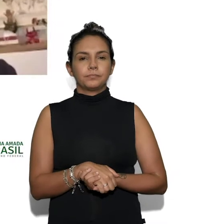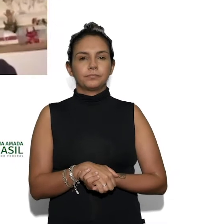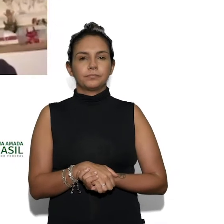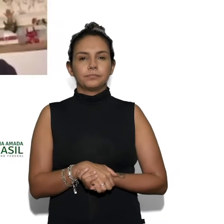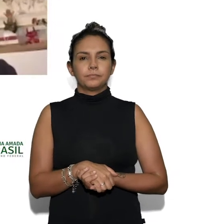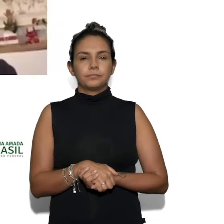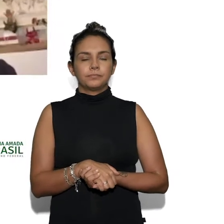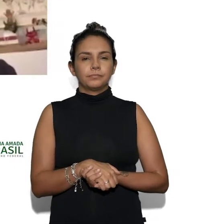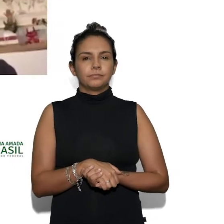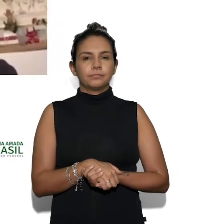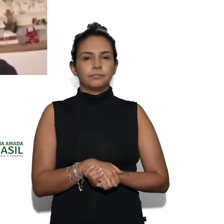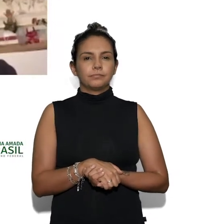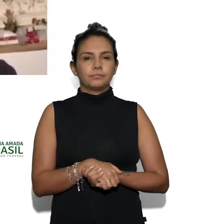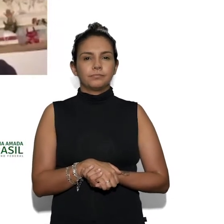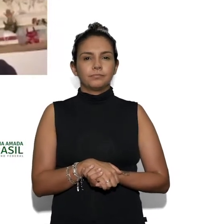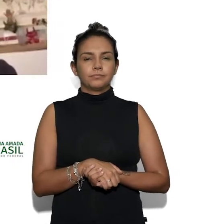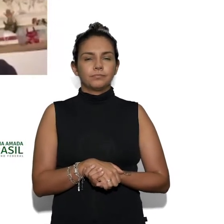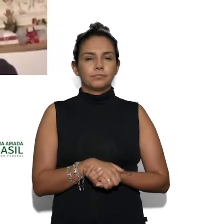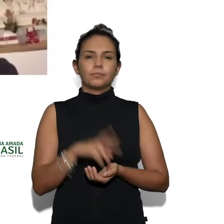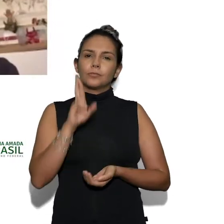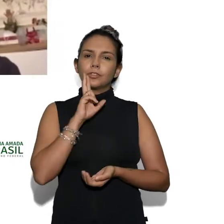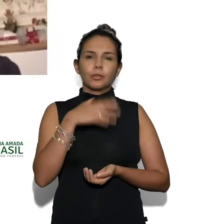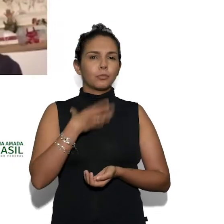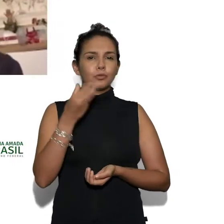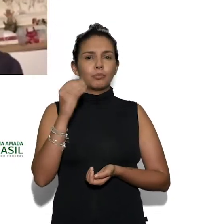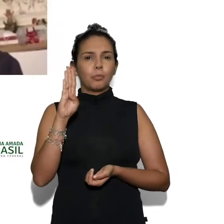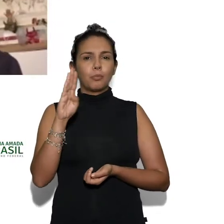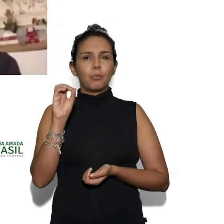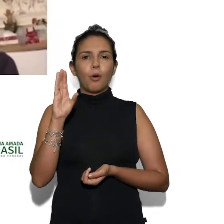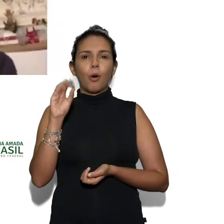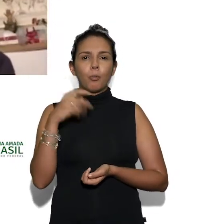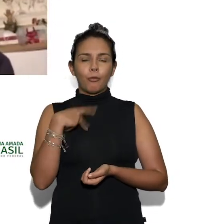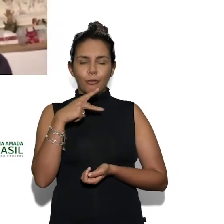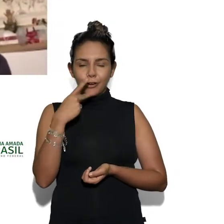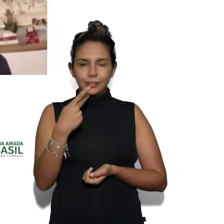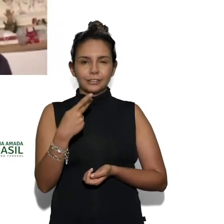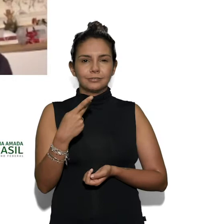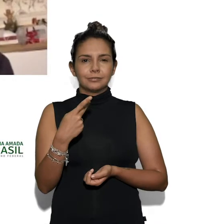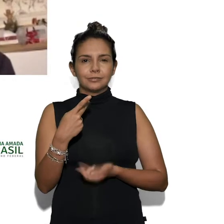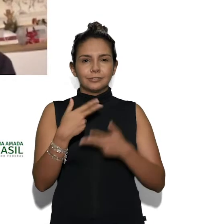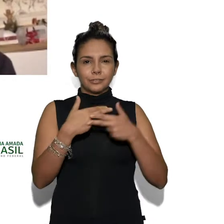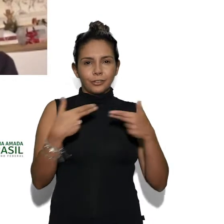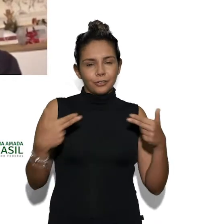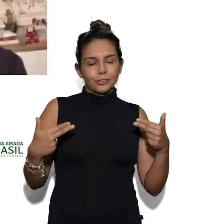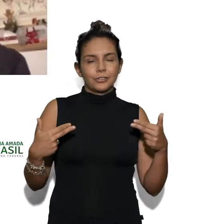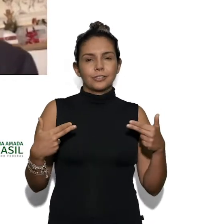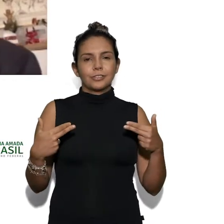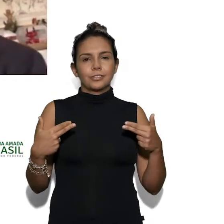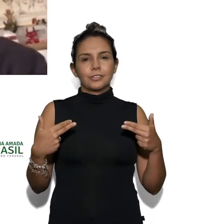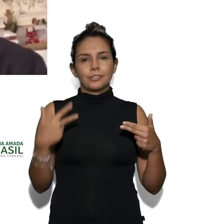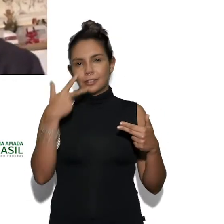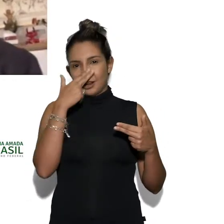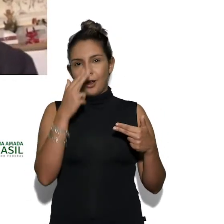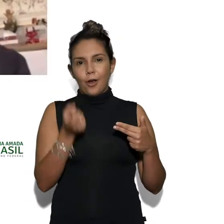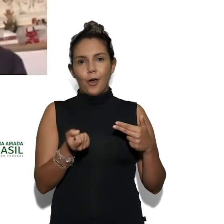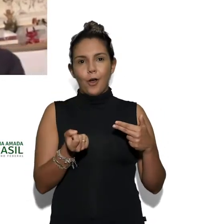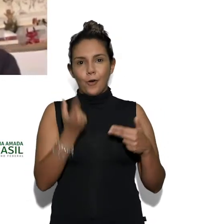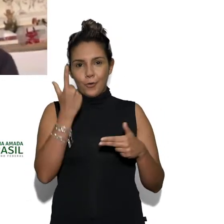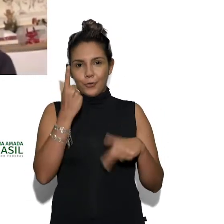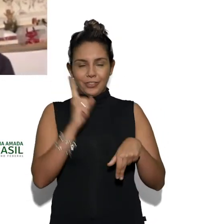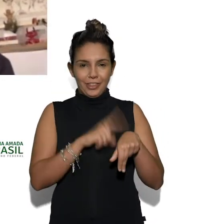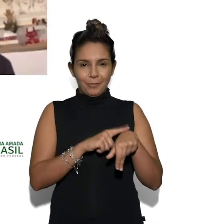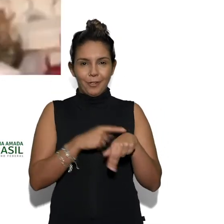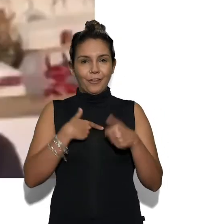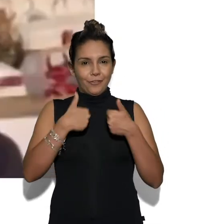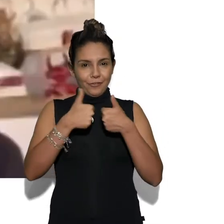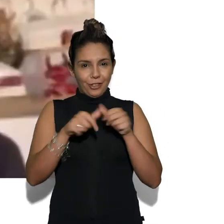Bem, eu sou muito bobo, eu fico dizendo que sim às coisas e por isso eu acho que em algum tempo eu